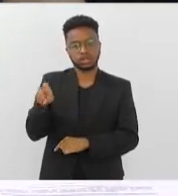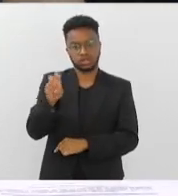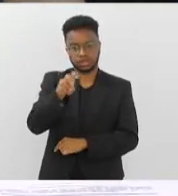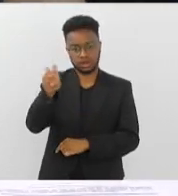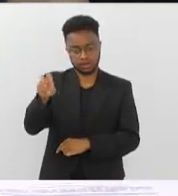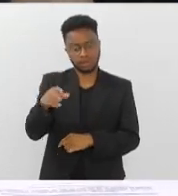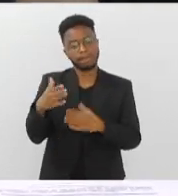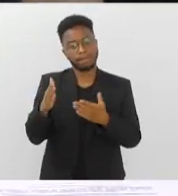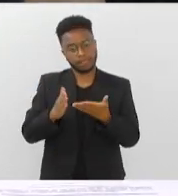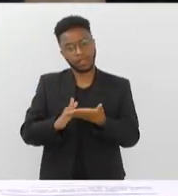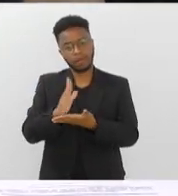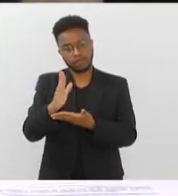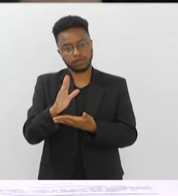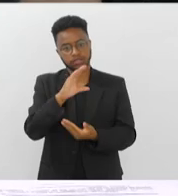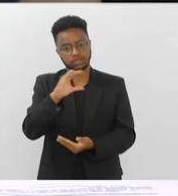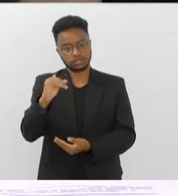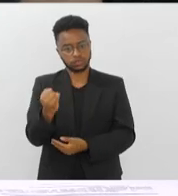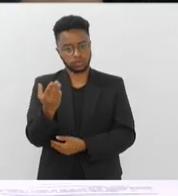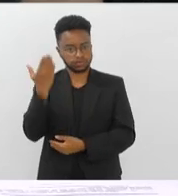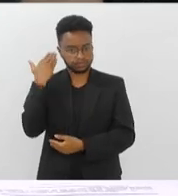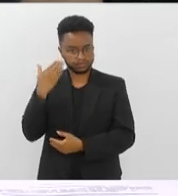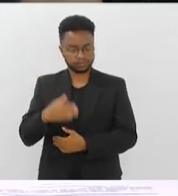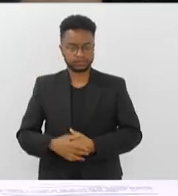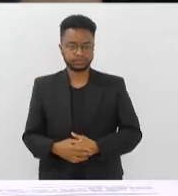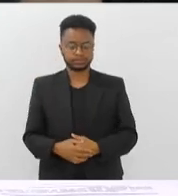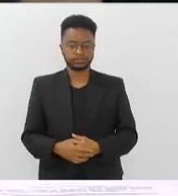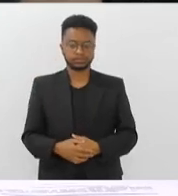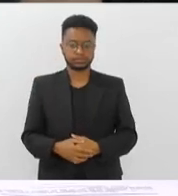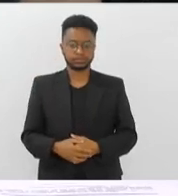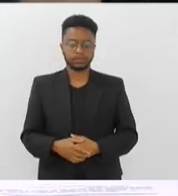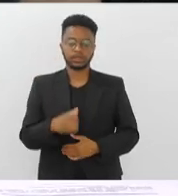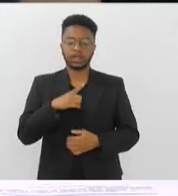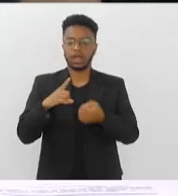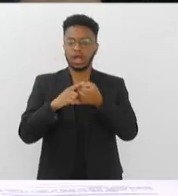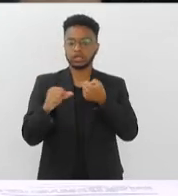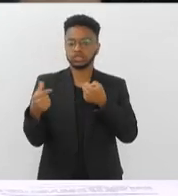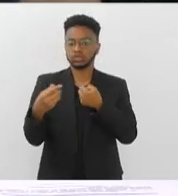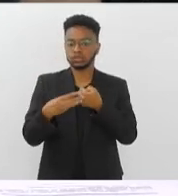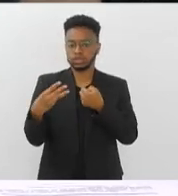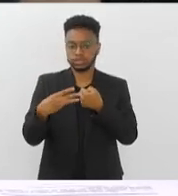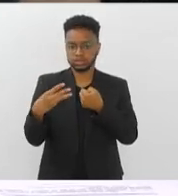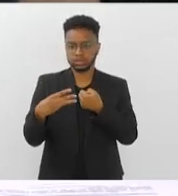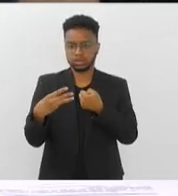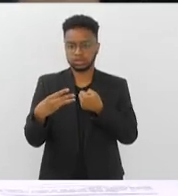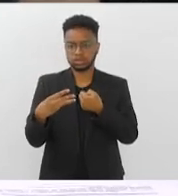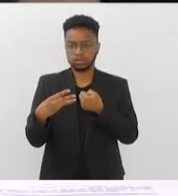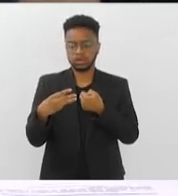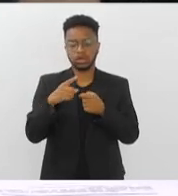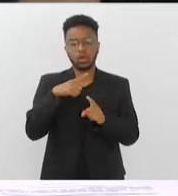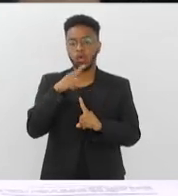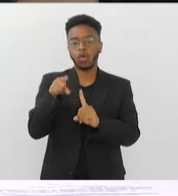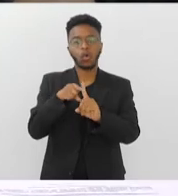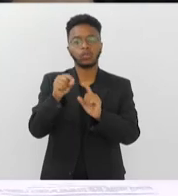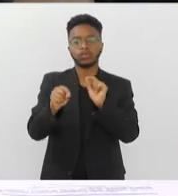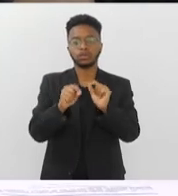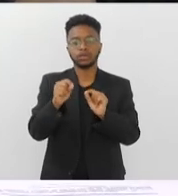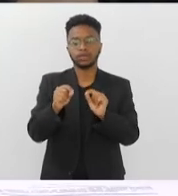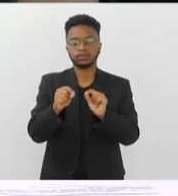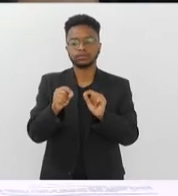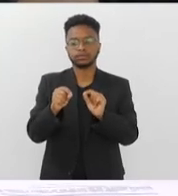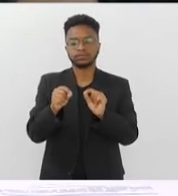Foi aprovado na última CCJ. Ele tem um artigo 3º que diz assegurar o usufruto de